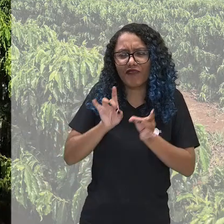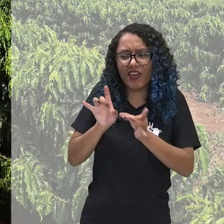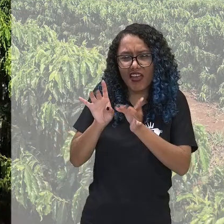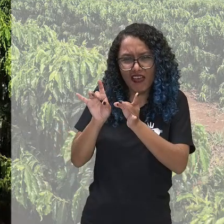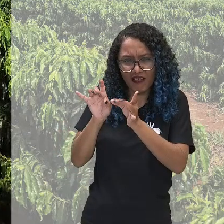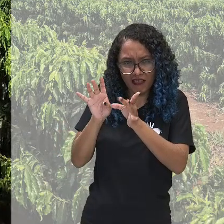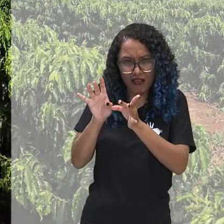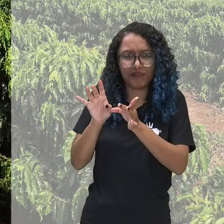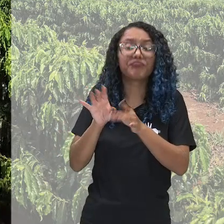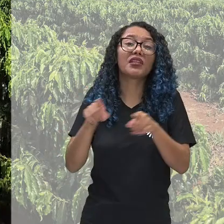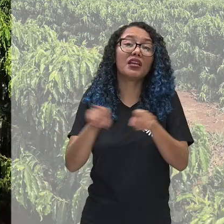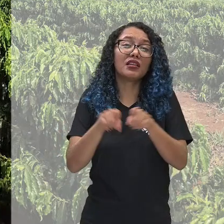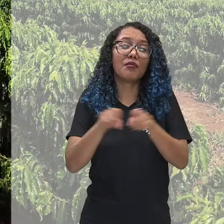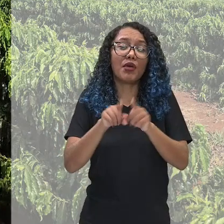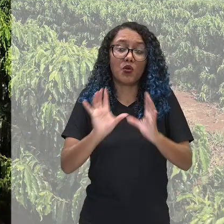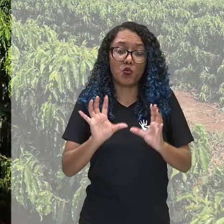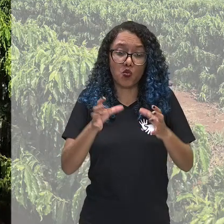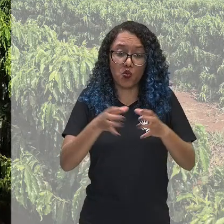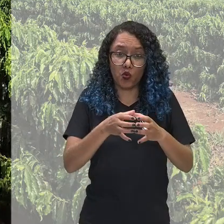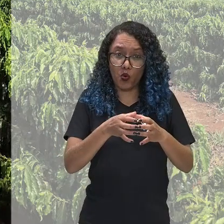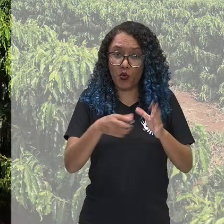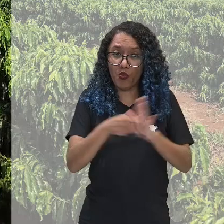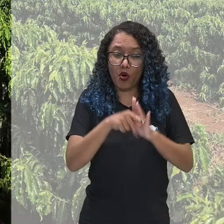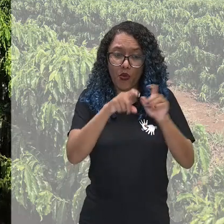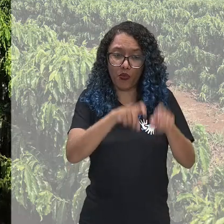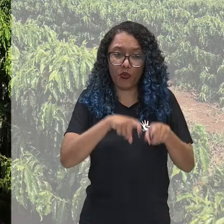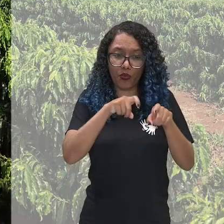uma elite rural brasileira, uma elite